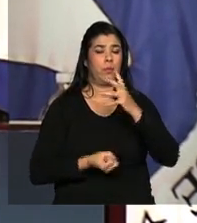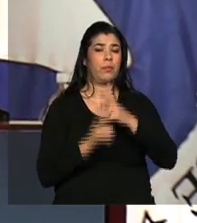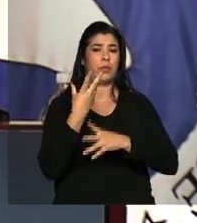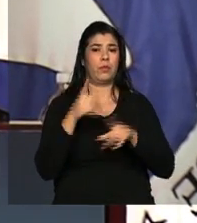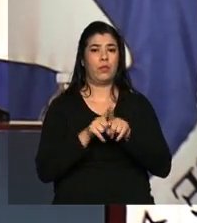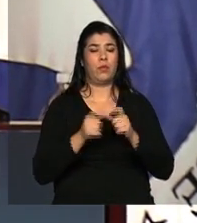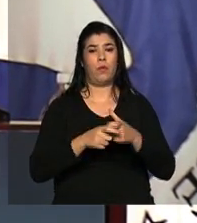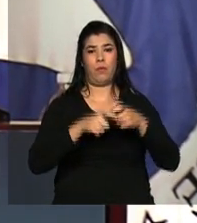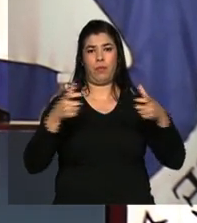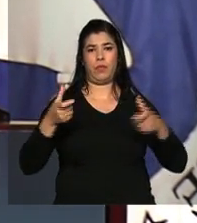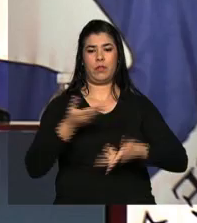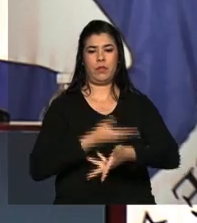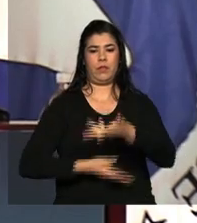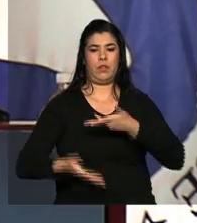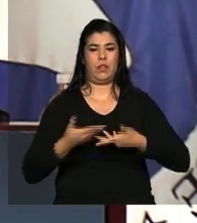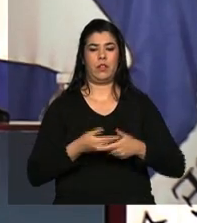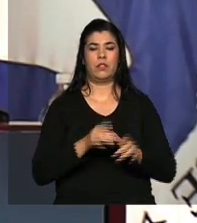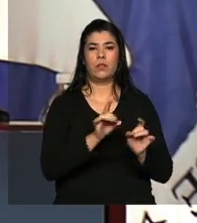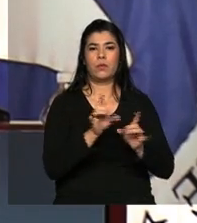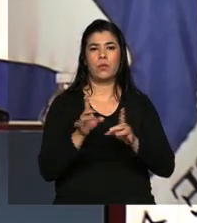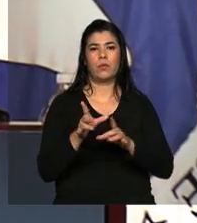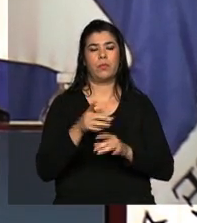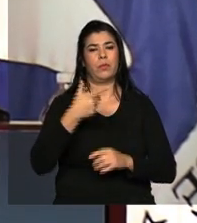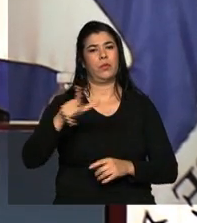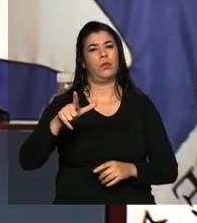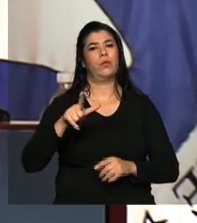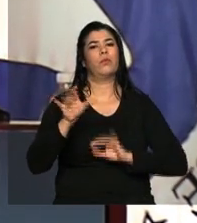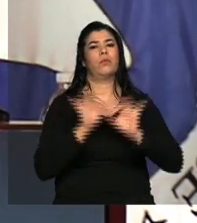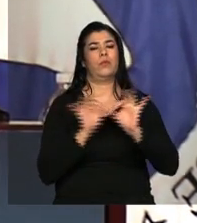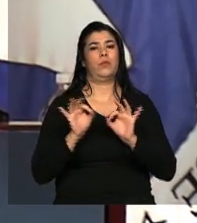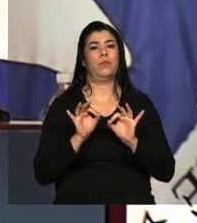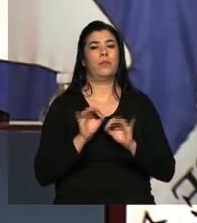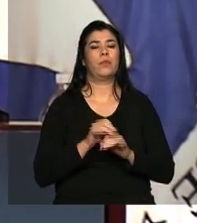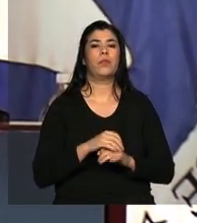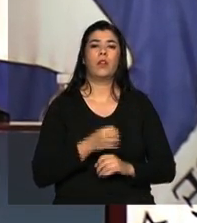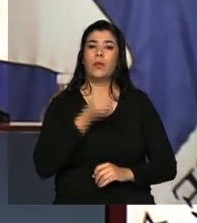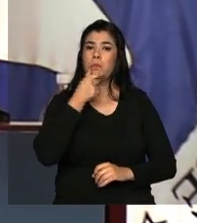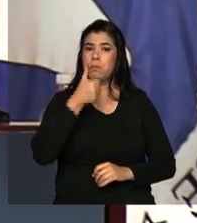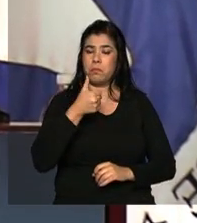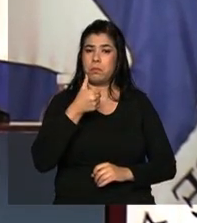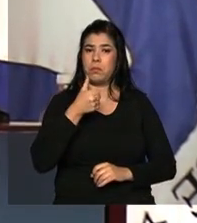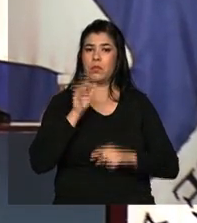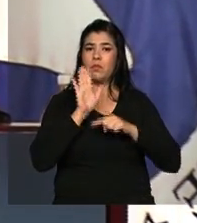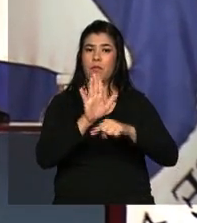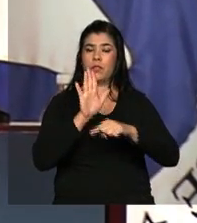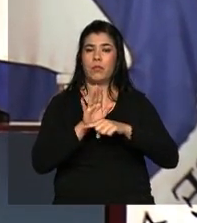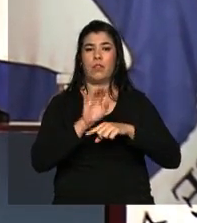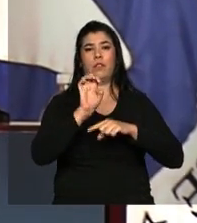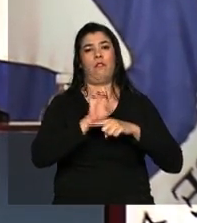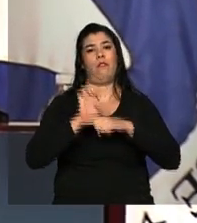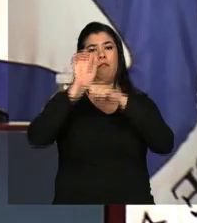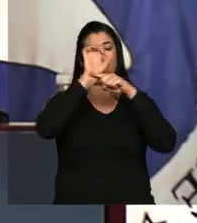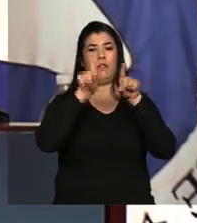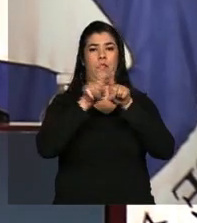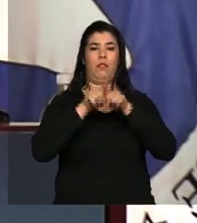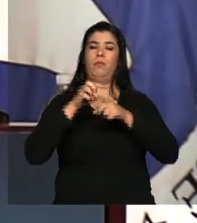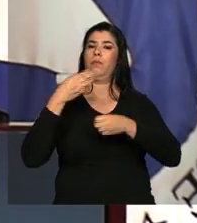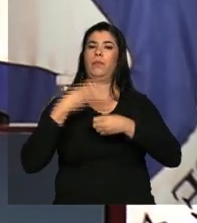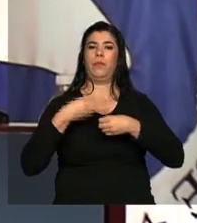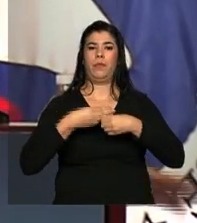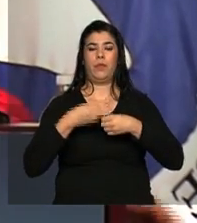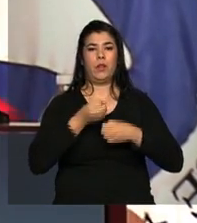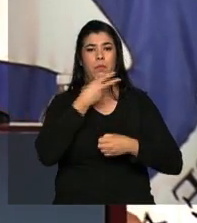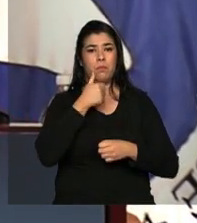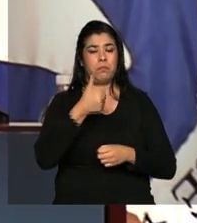nosso comércio exterior. Os projetos vão beneficiar estados e municípios e terão um